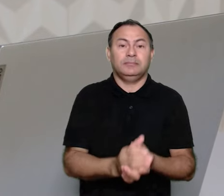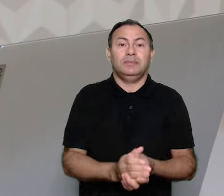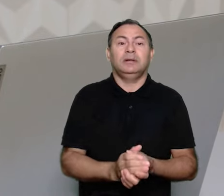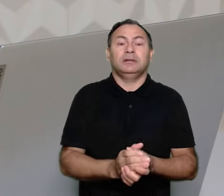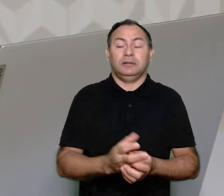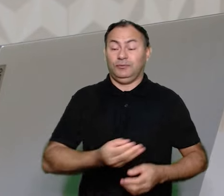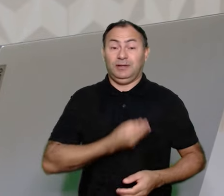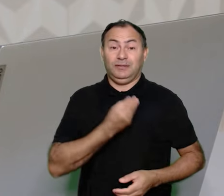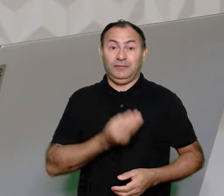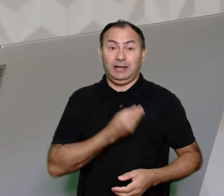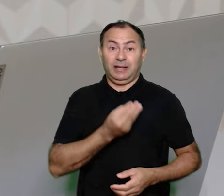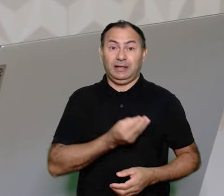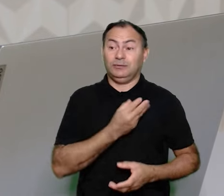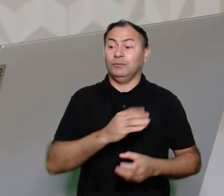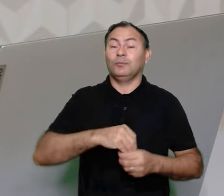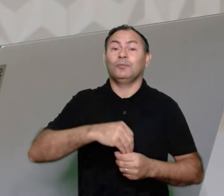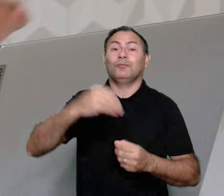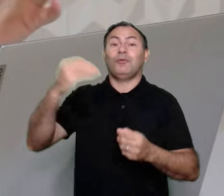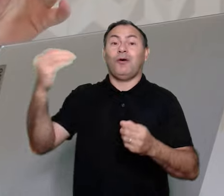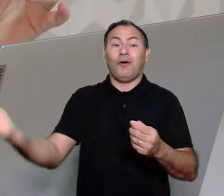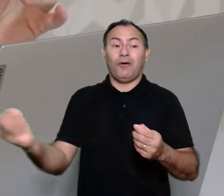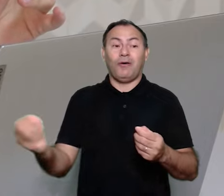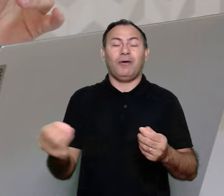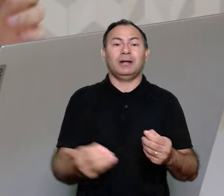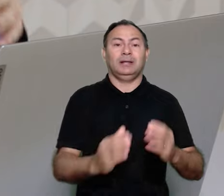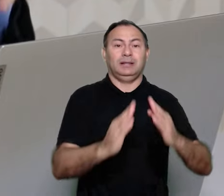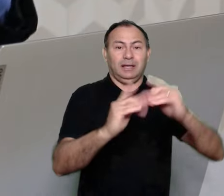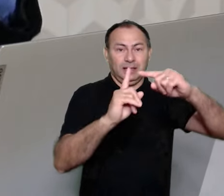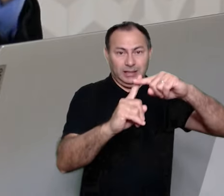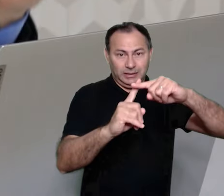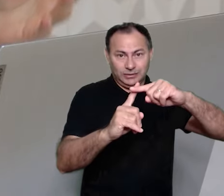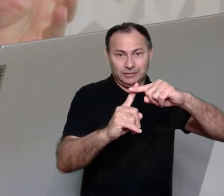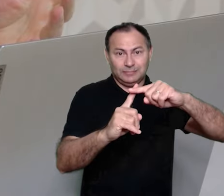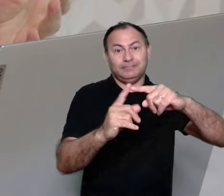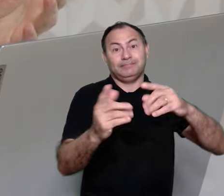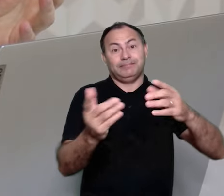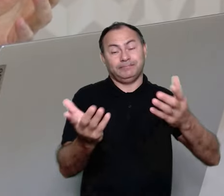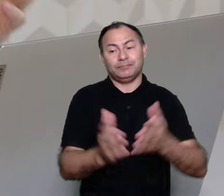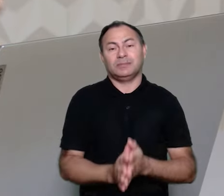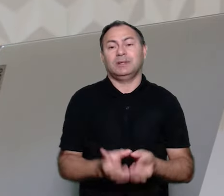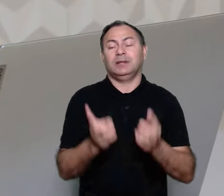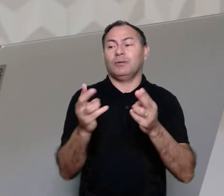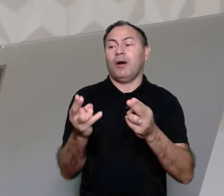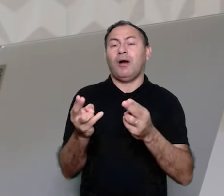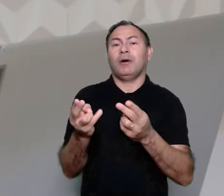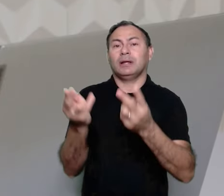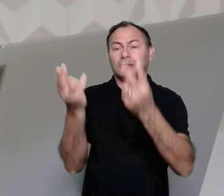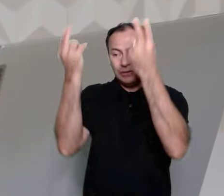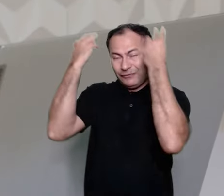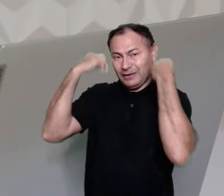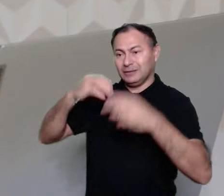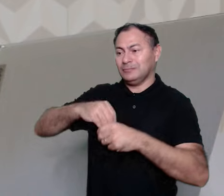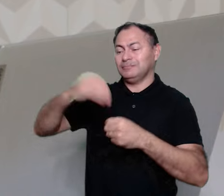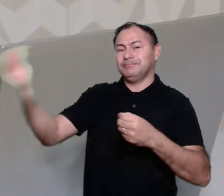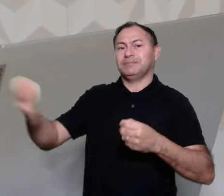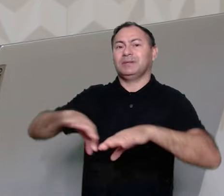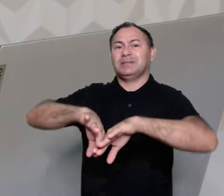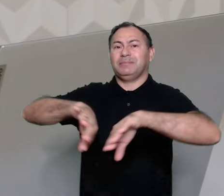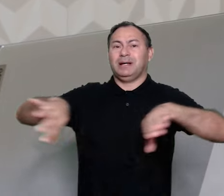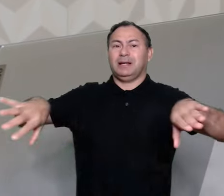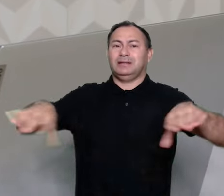estão agindo, estão fora desse aprisco que é a igreja, como aquelas